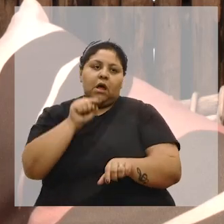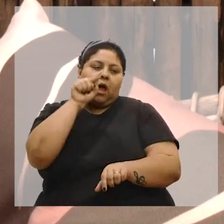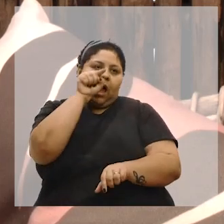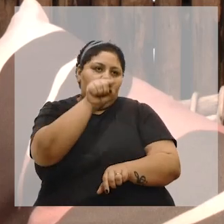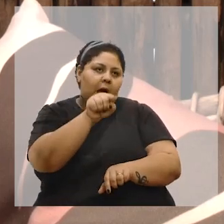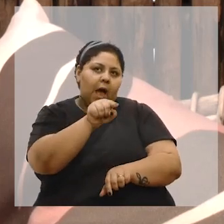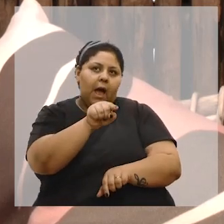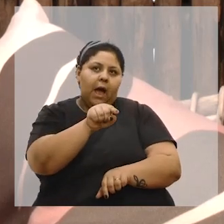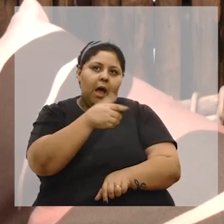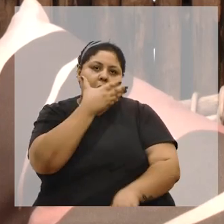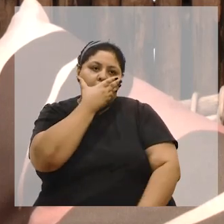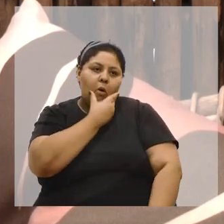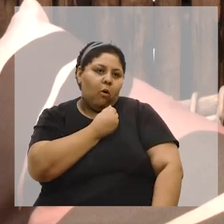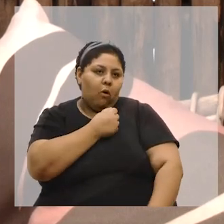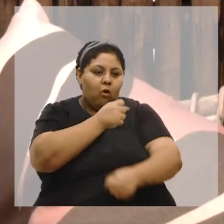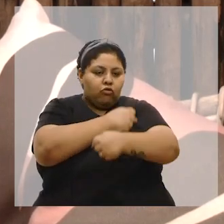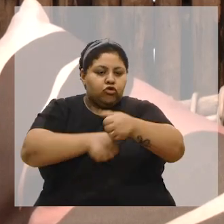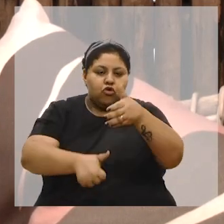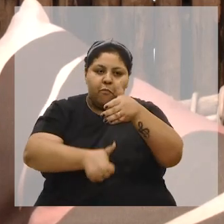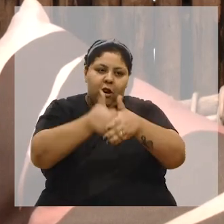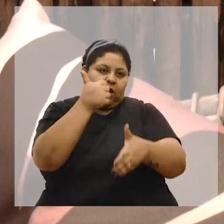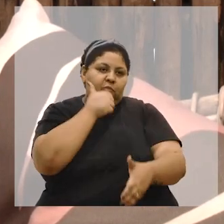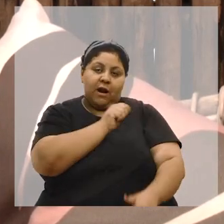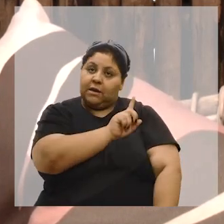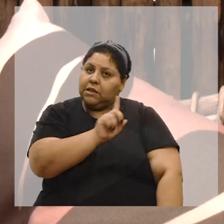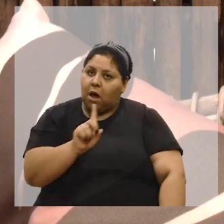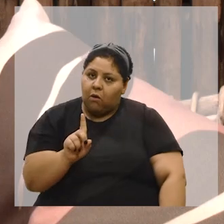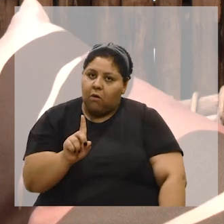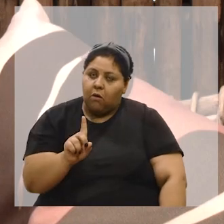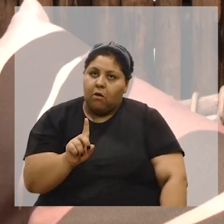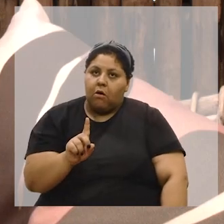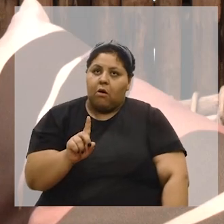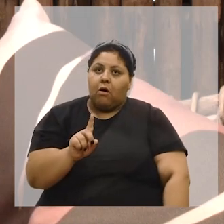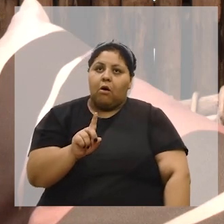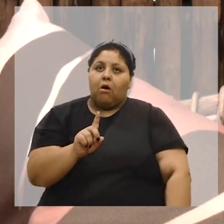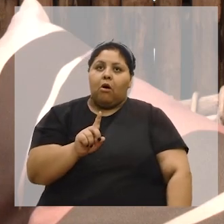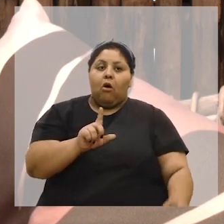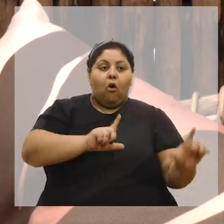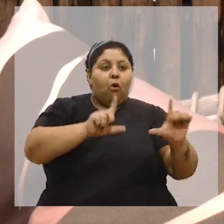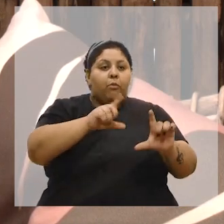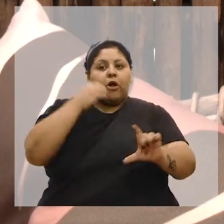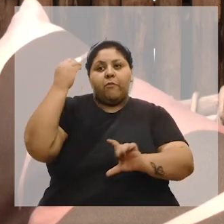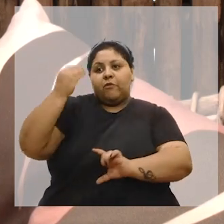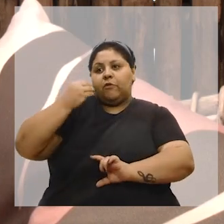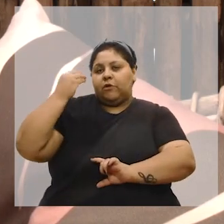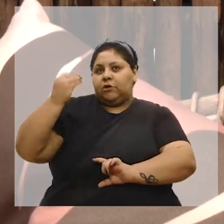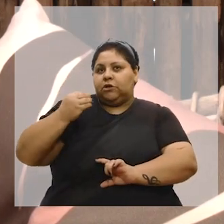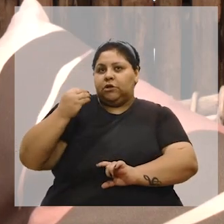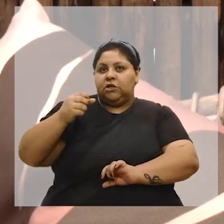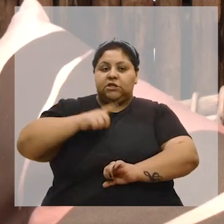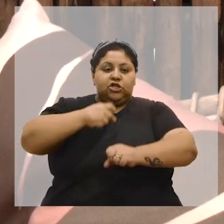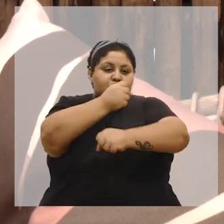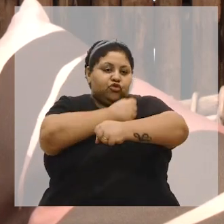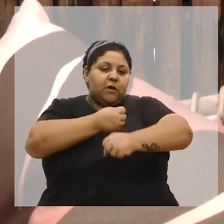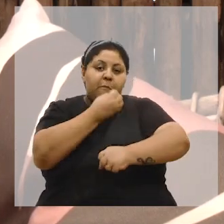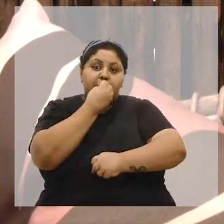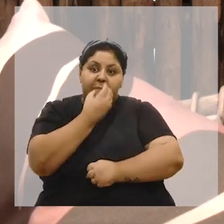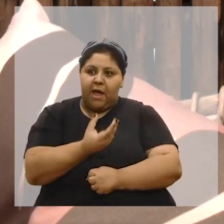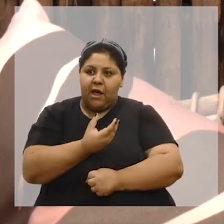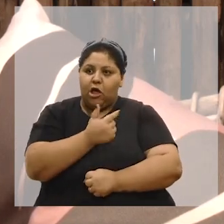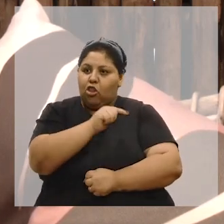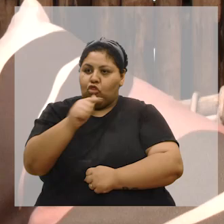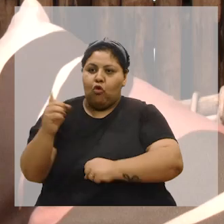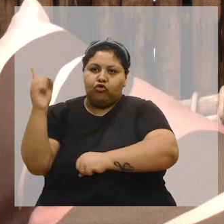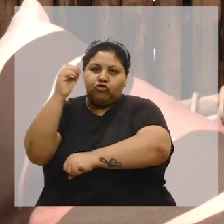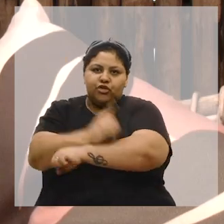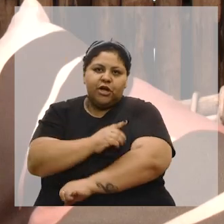O fulano, os guris cozinham melhor que as gurias, de jeito nenhum, assim. O MasterChef é uma experiência, assim, ó. Tem dias que tu cozinha super bem, tem dias que tu